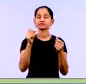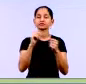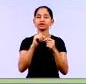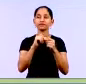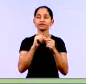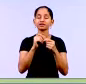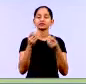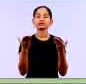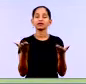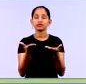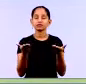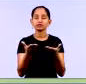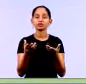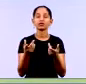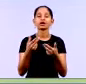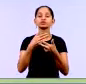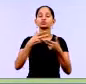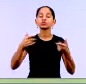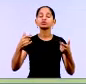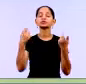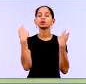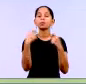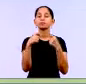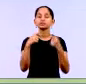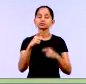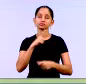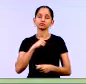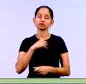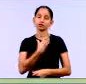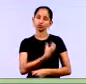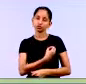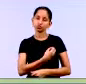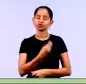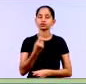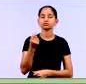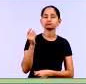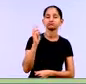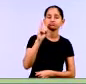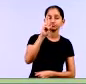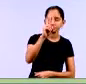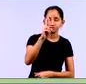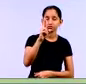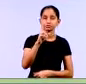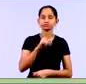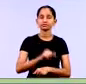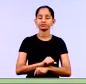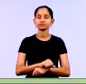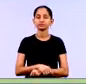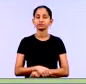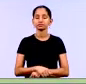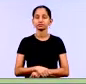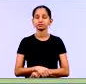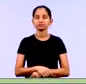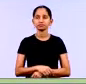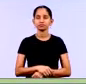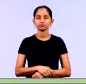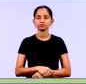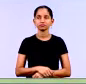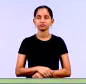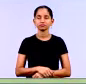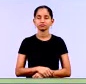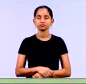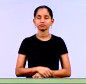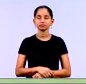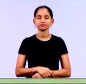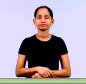aqui os indicadores. O custo com a depreciação... Ah, não, esse aqui é o de custos indiretos. Cadê? Deixa eu me localizar